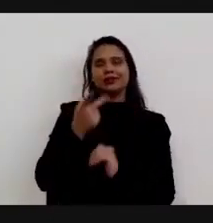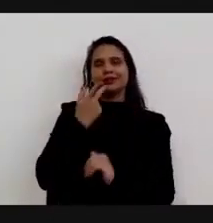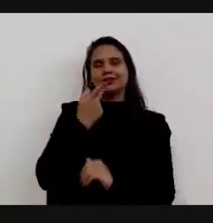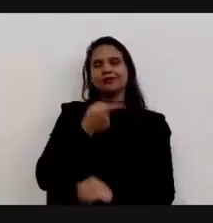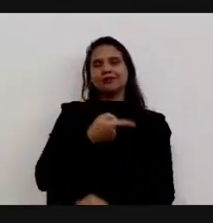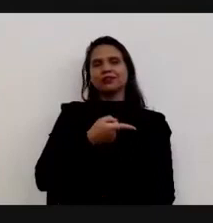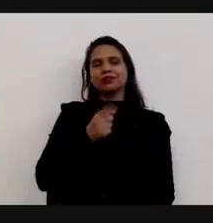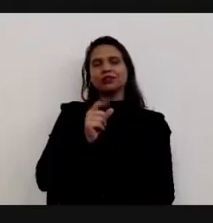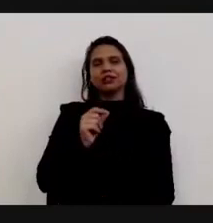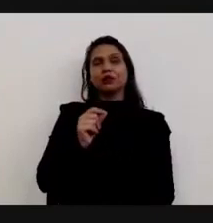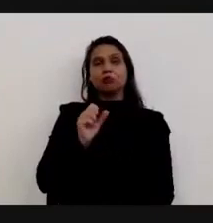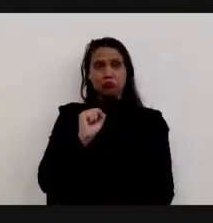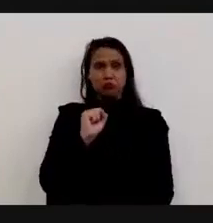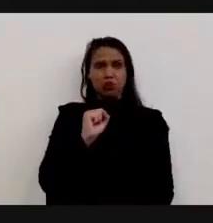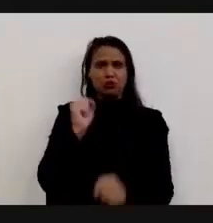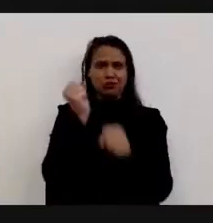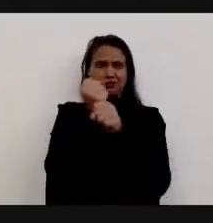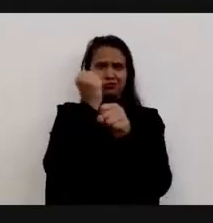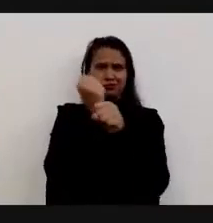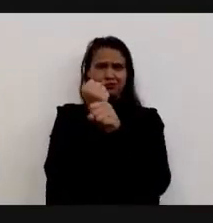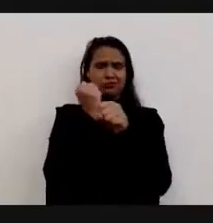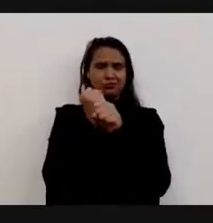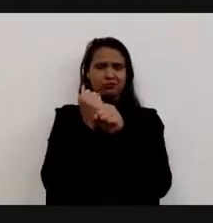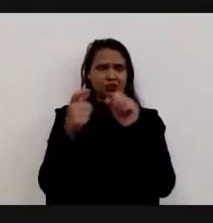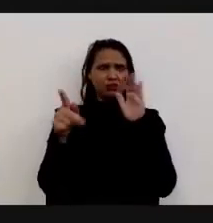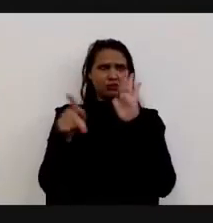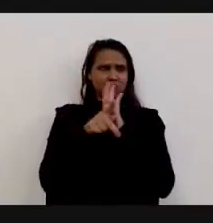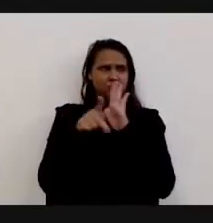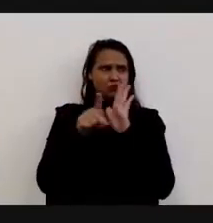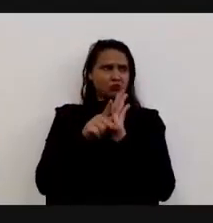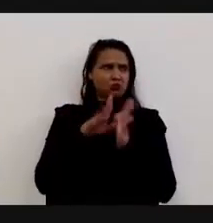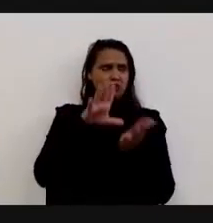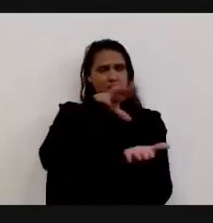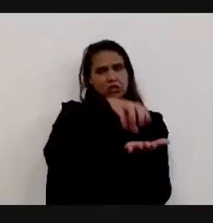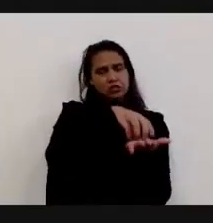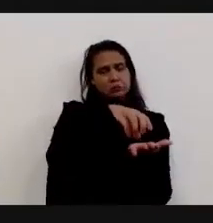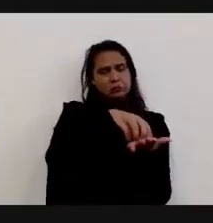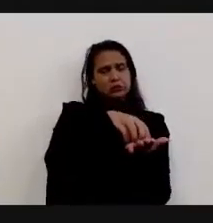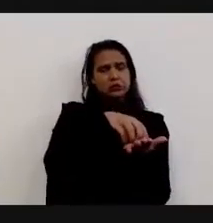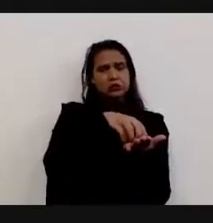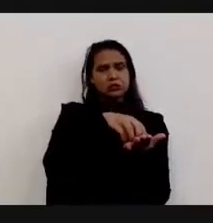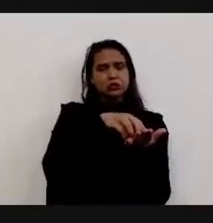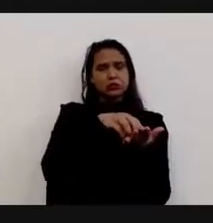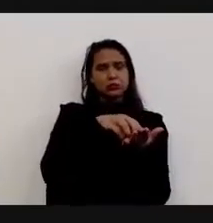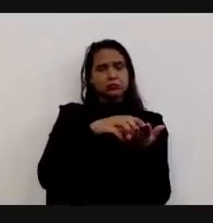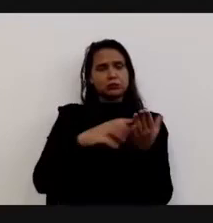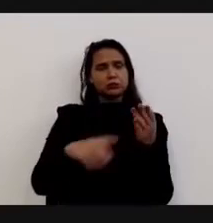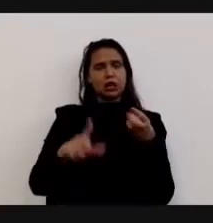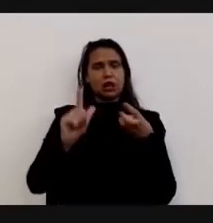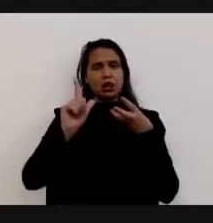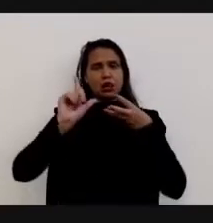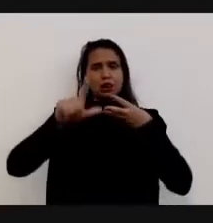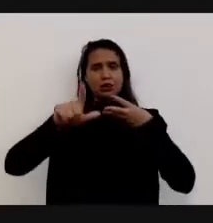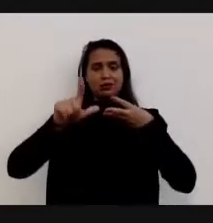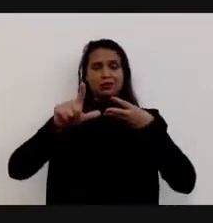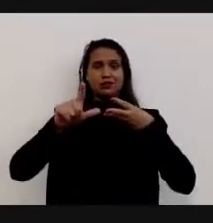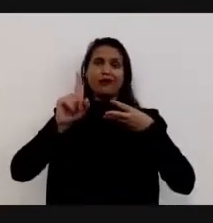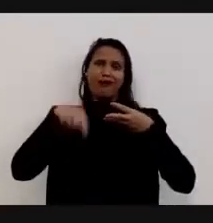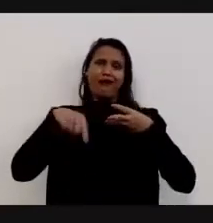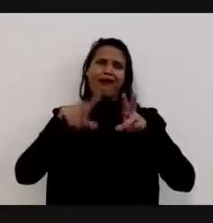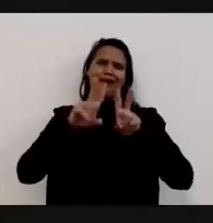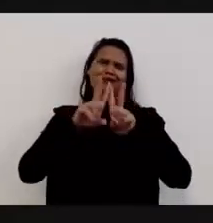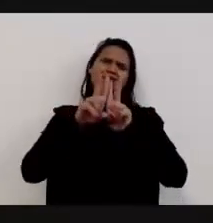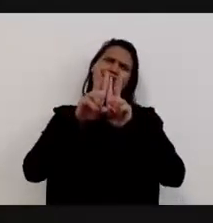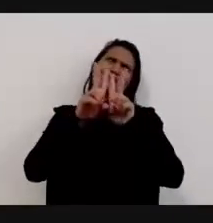poderiam utilizar esse recurso para construir câmaras municipais, para construir assembleias legislativas. É um tema novo e causa muita,